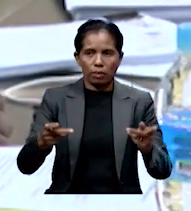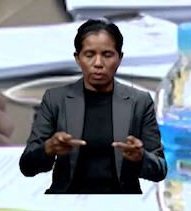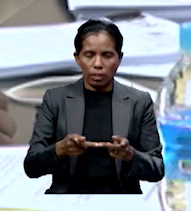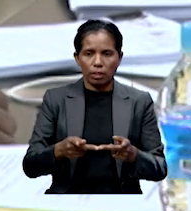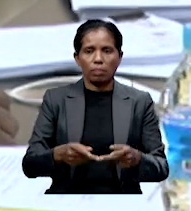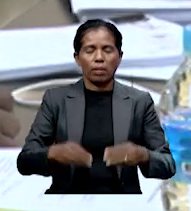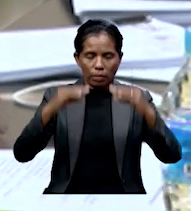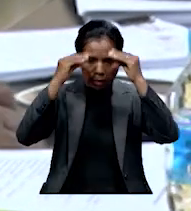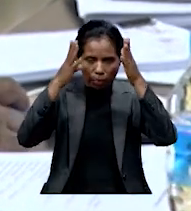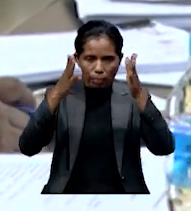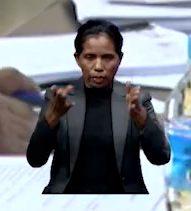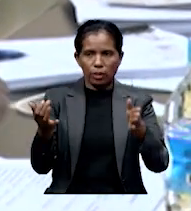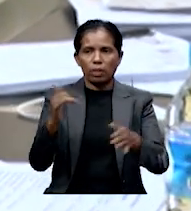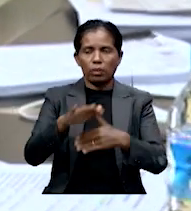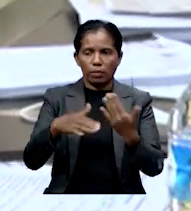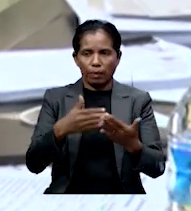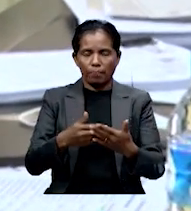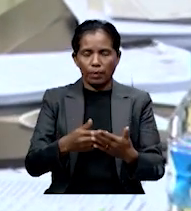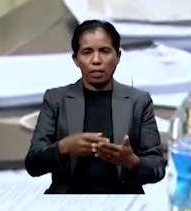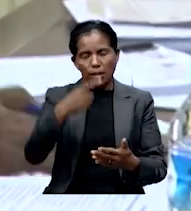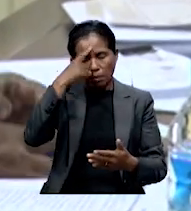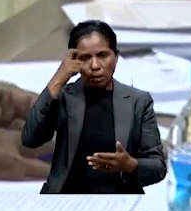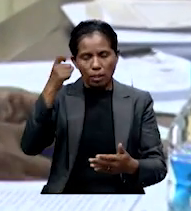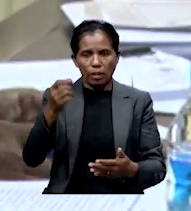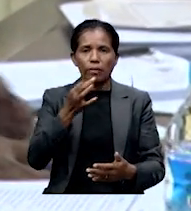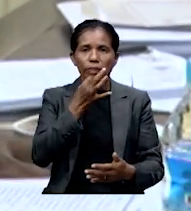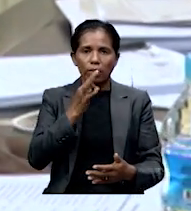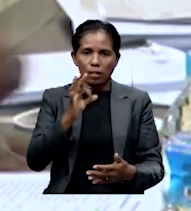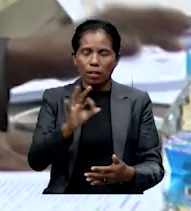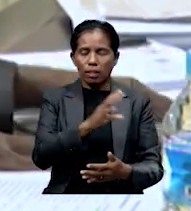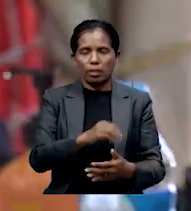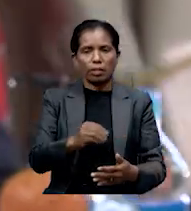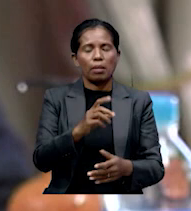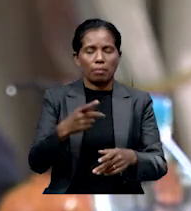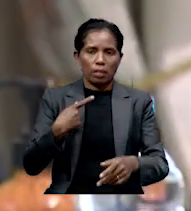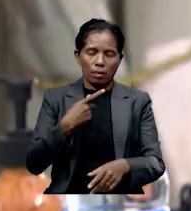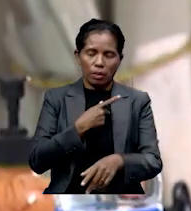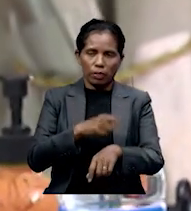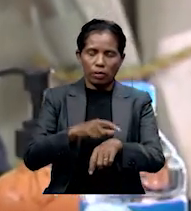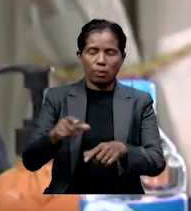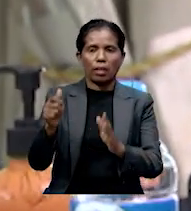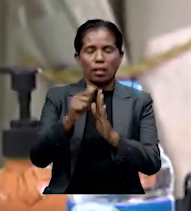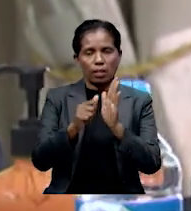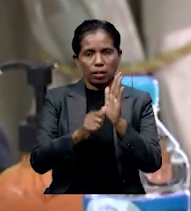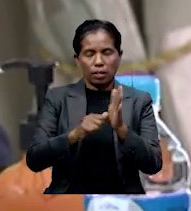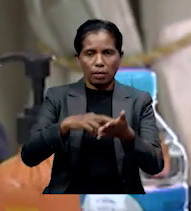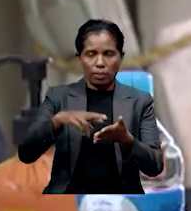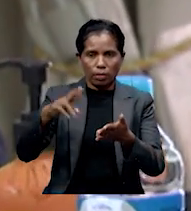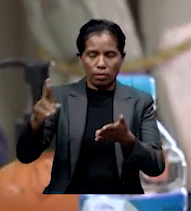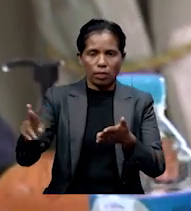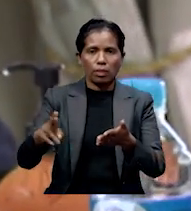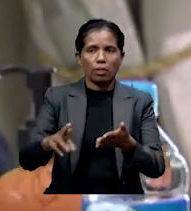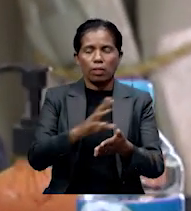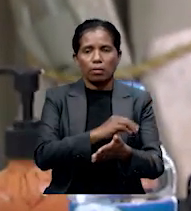professores. Também Fidelis Leite Magalhães espera Parlamento Nacional pela agenda no aprova proposta ratificação